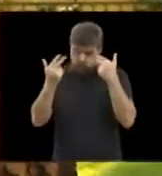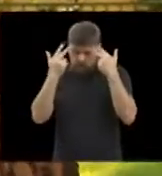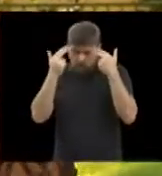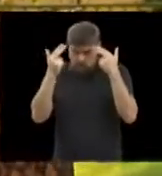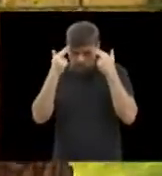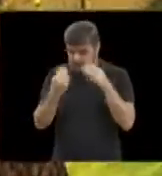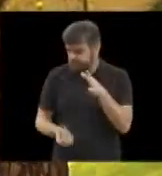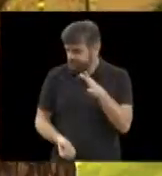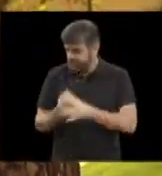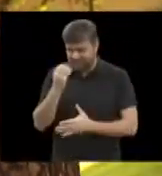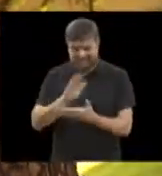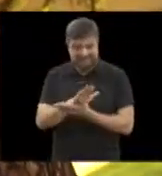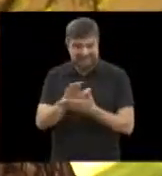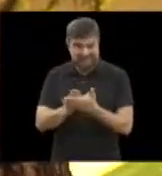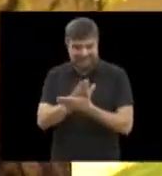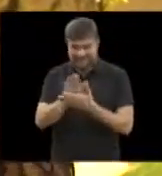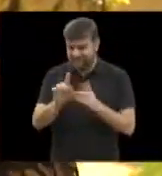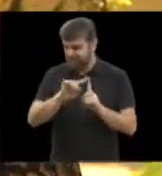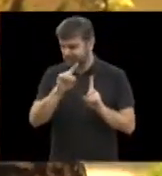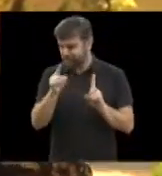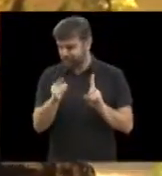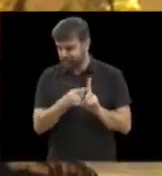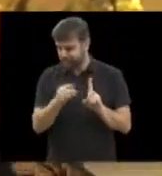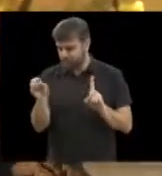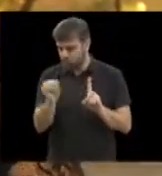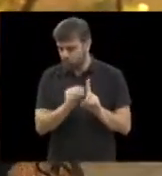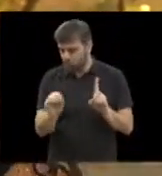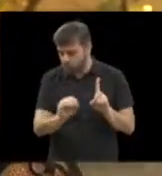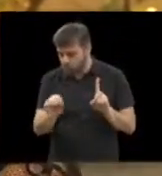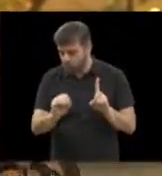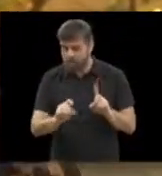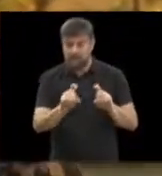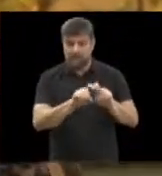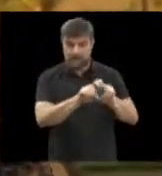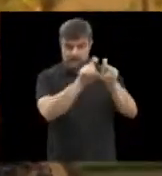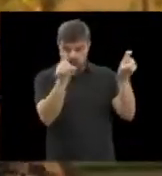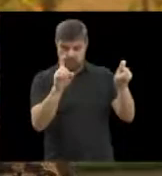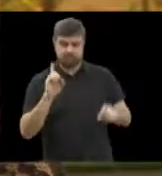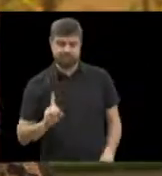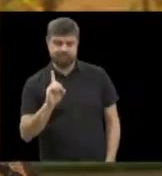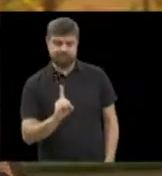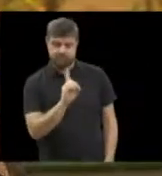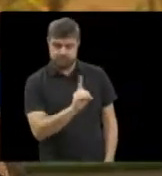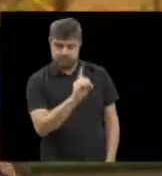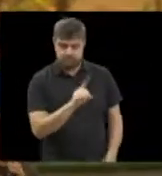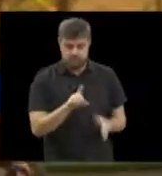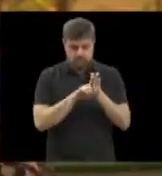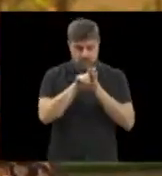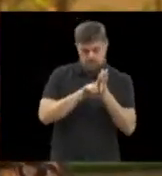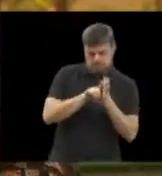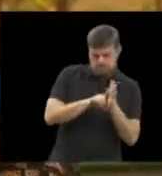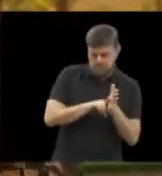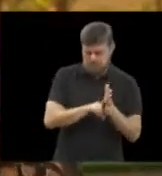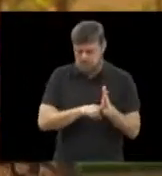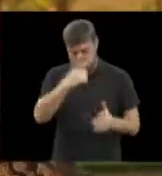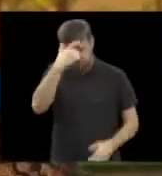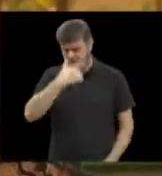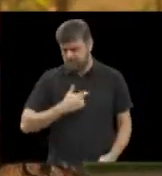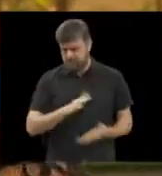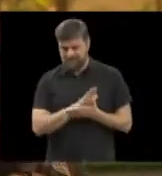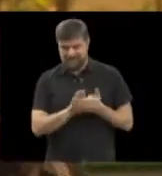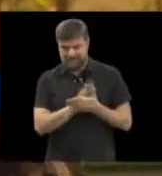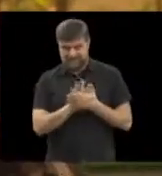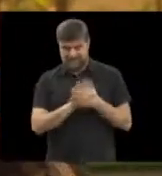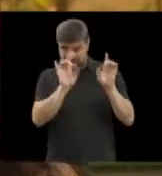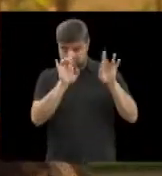naturalmente, mas não aconteceu, né? Daí eu procurei um ginecologista, não fiz nenhum exame específico, né?